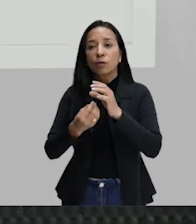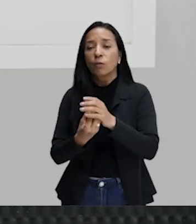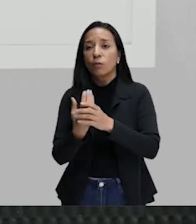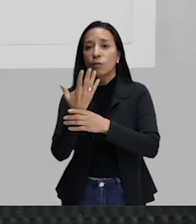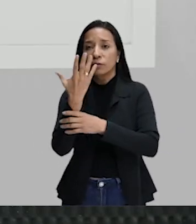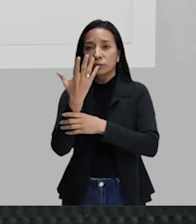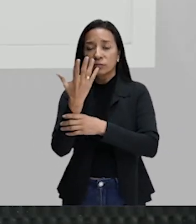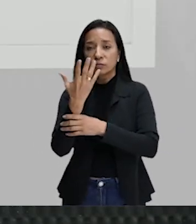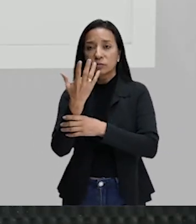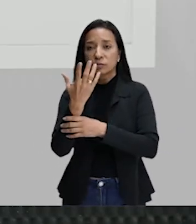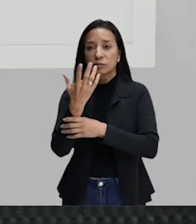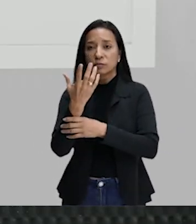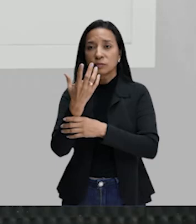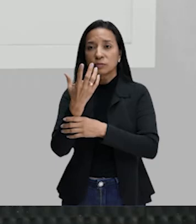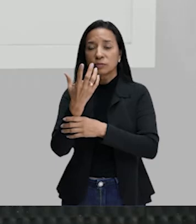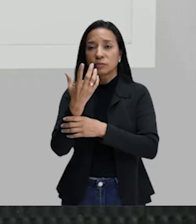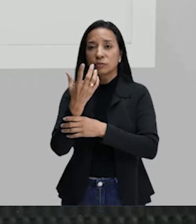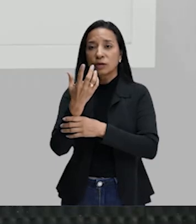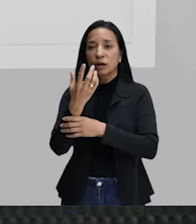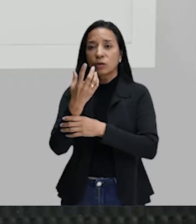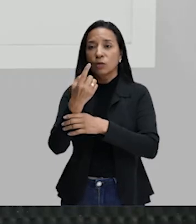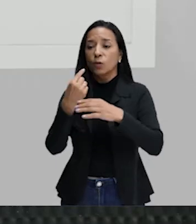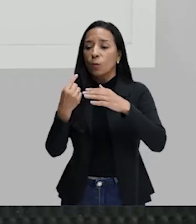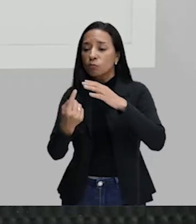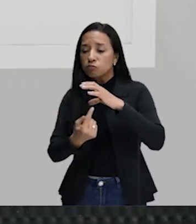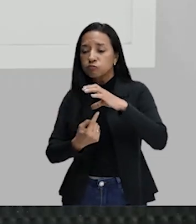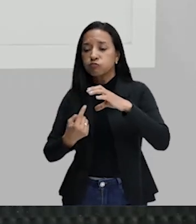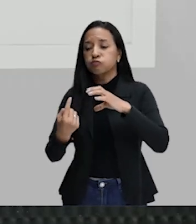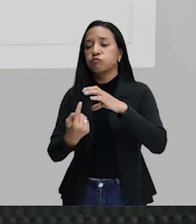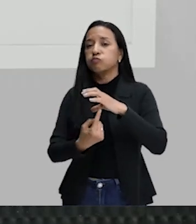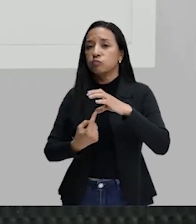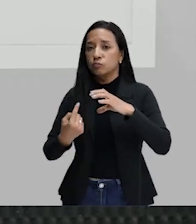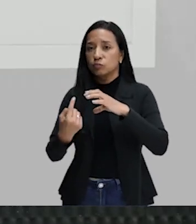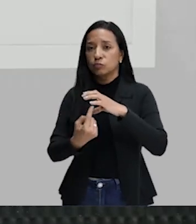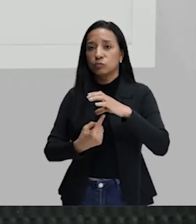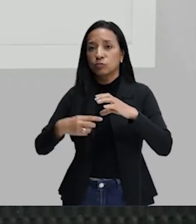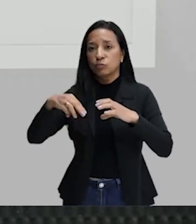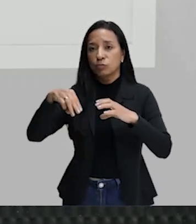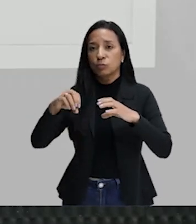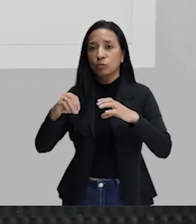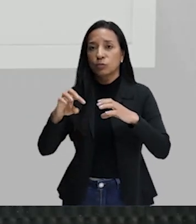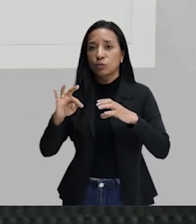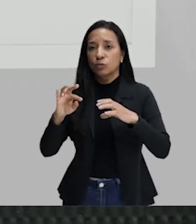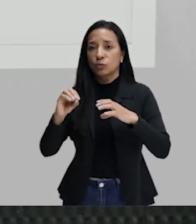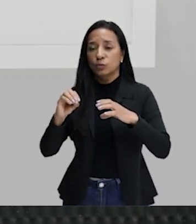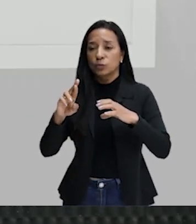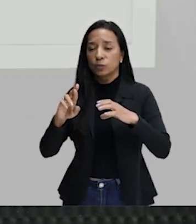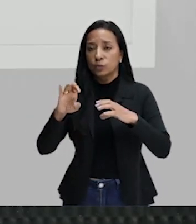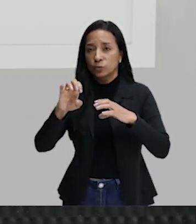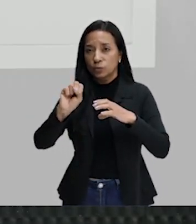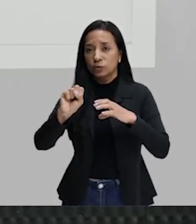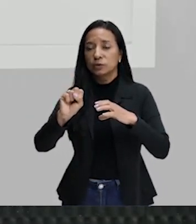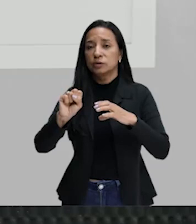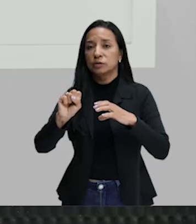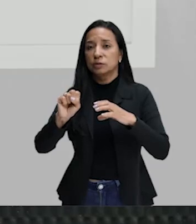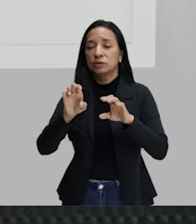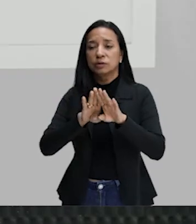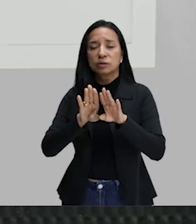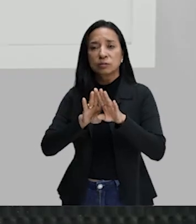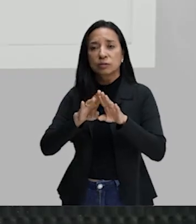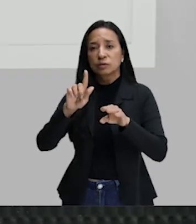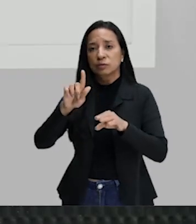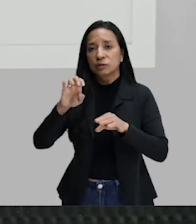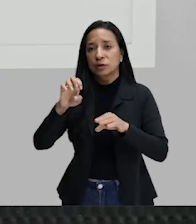origem aí à situação dos motores elétricos ou dos próprios geradores. Tá certo? E